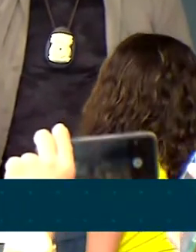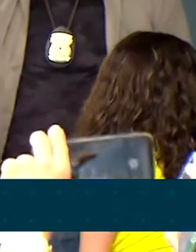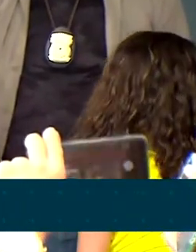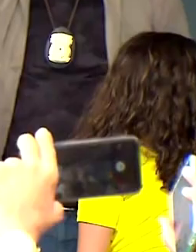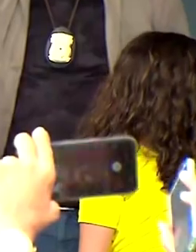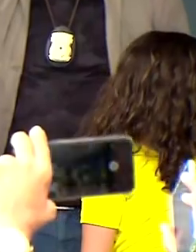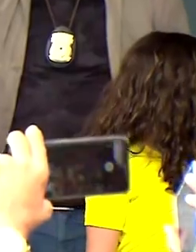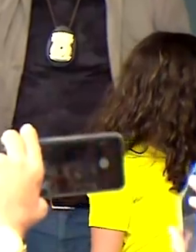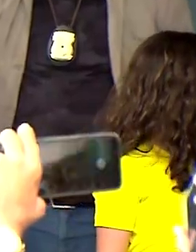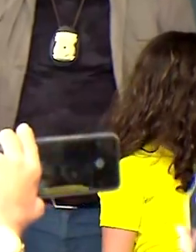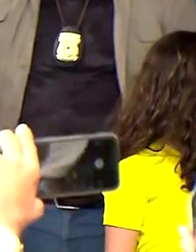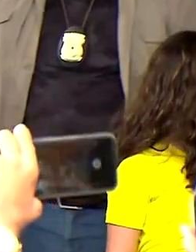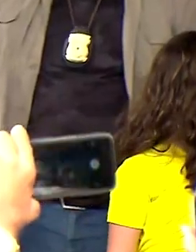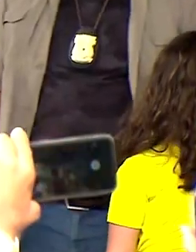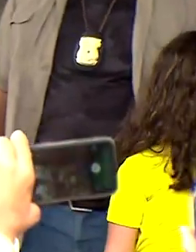Tudo vem de vocês.